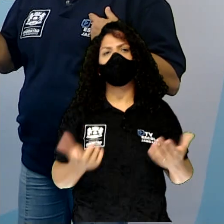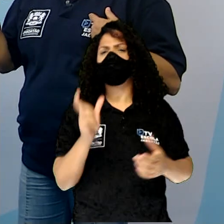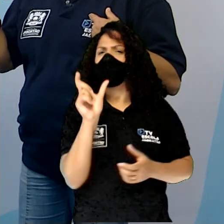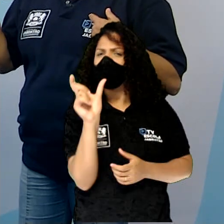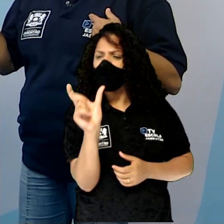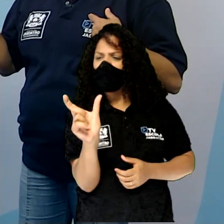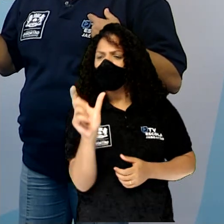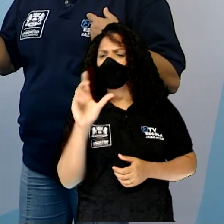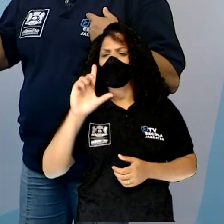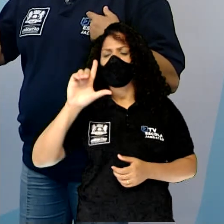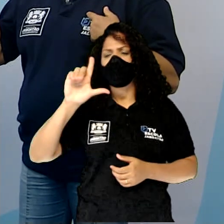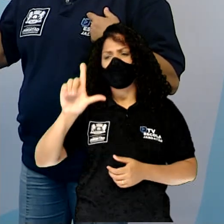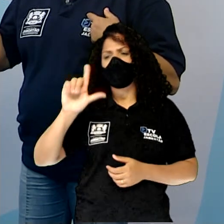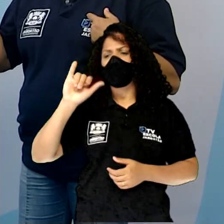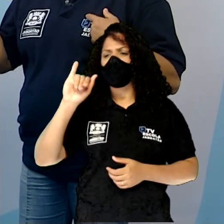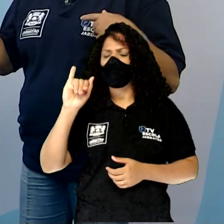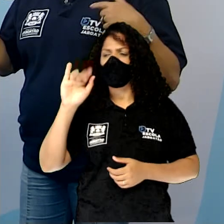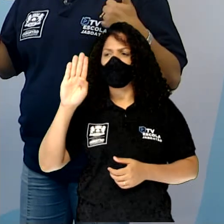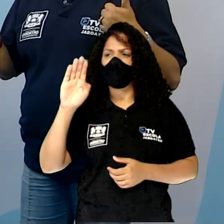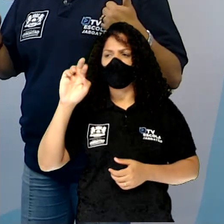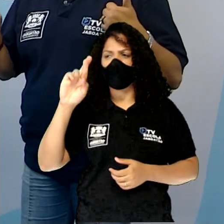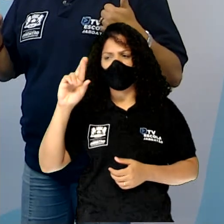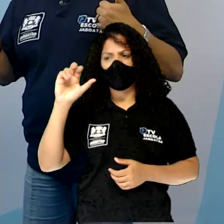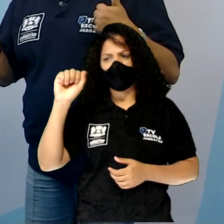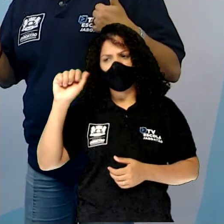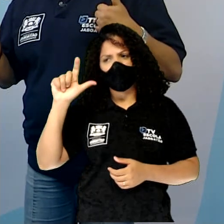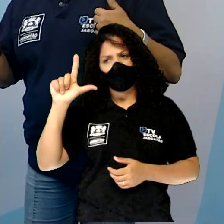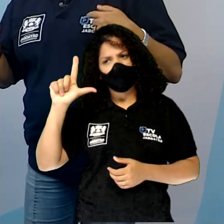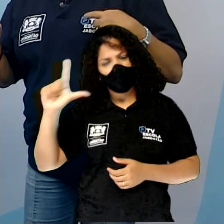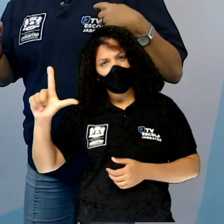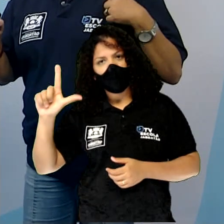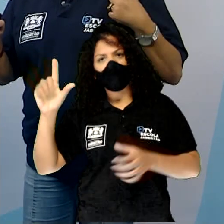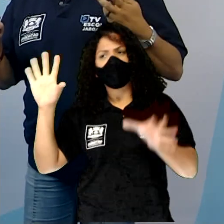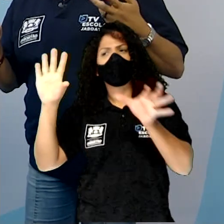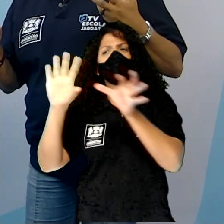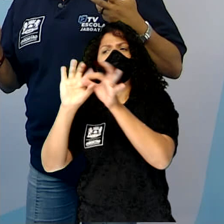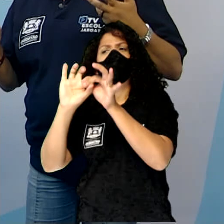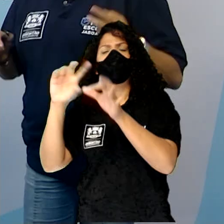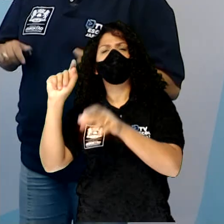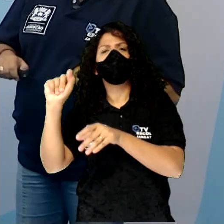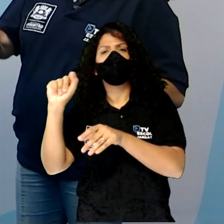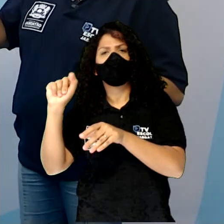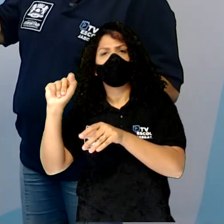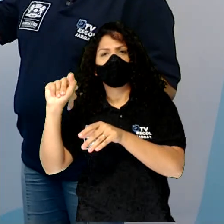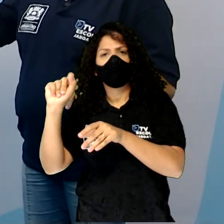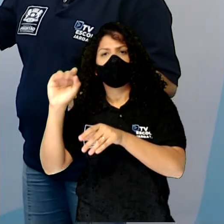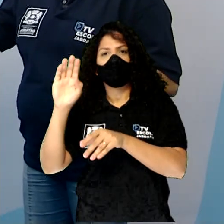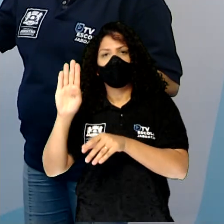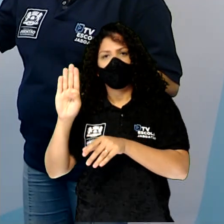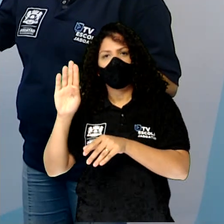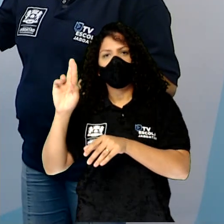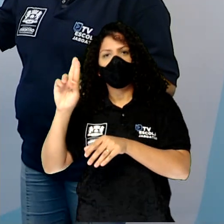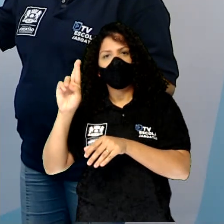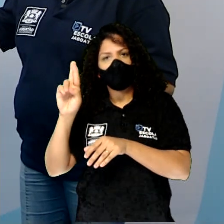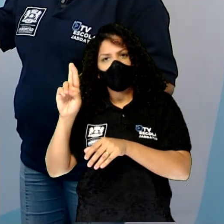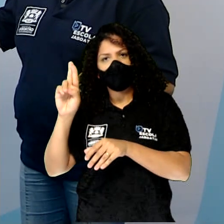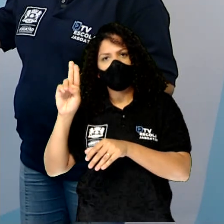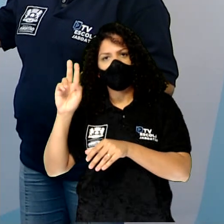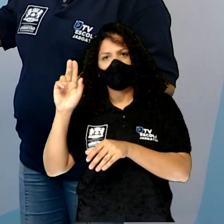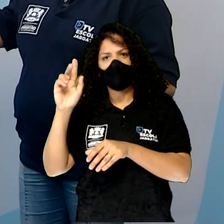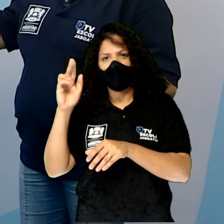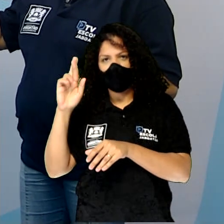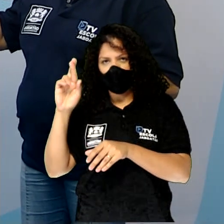essa palavrinha ela surge, você sabe que está ligada ao quê, né? À burguesia. Recolheram cerca de